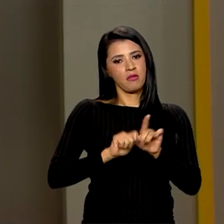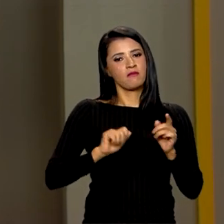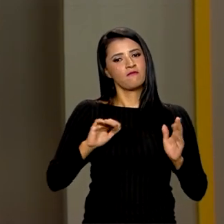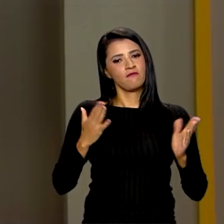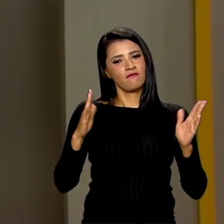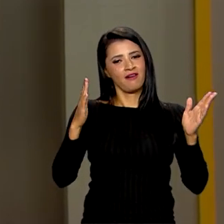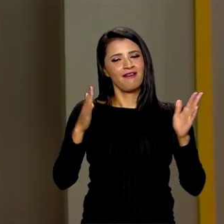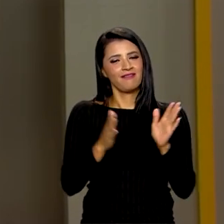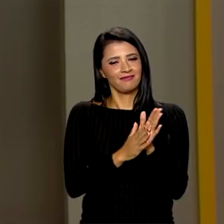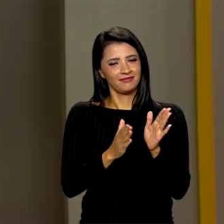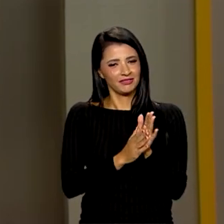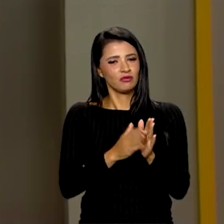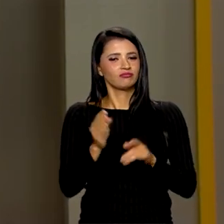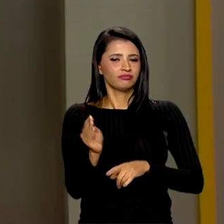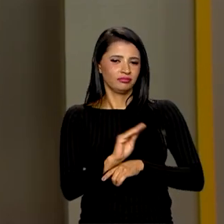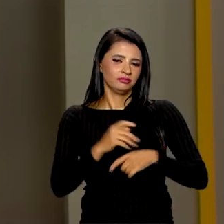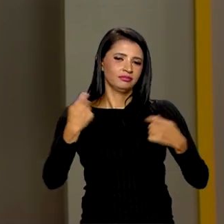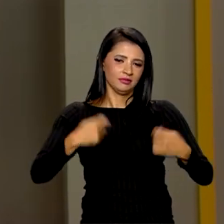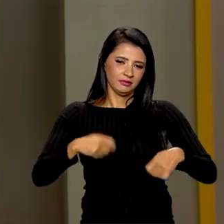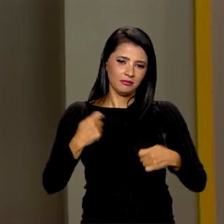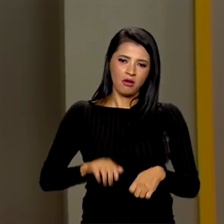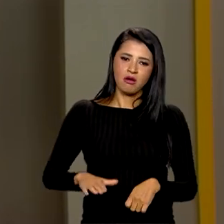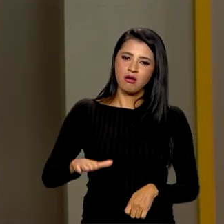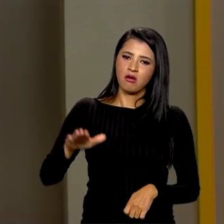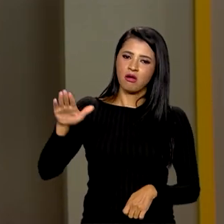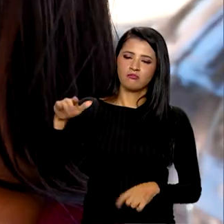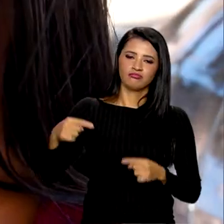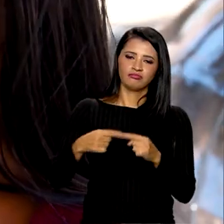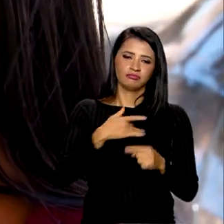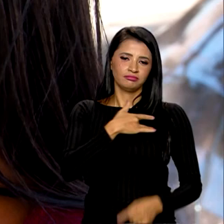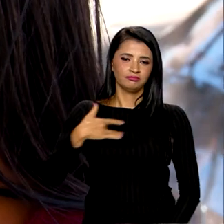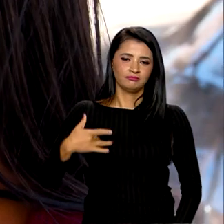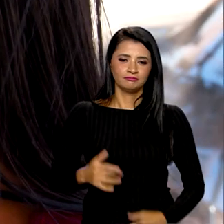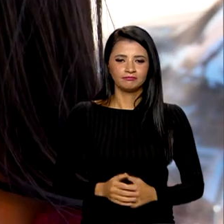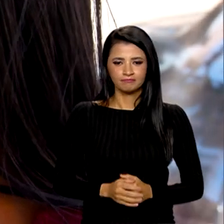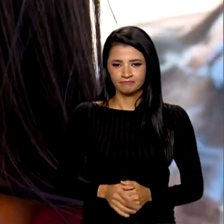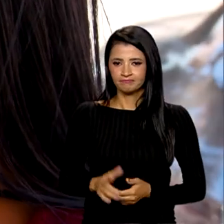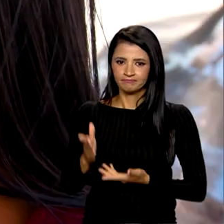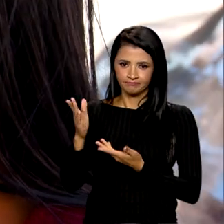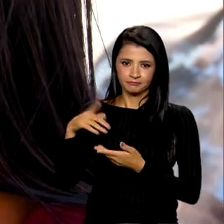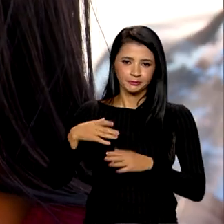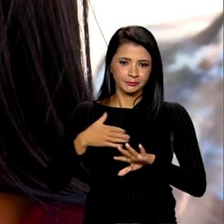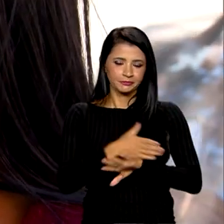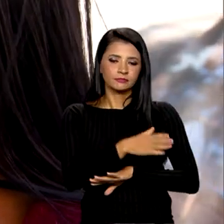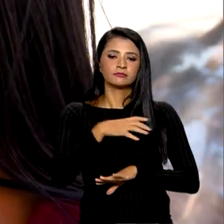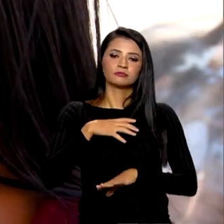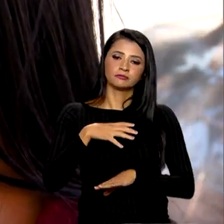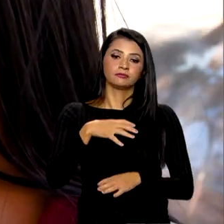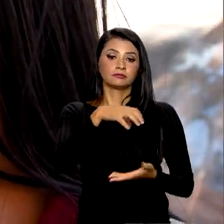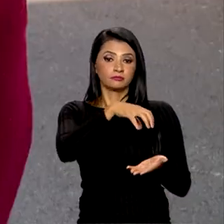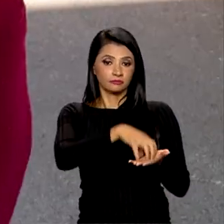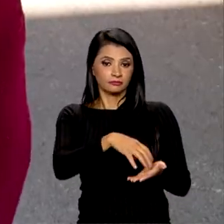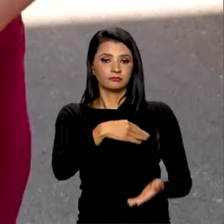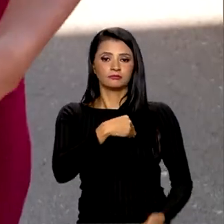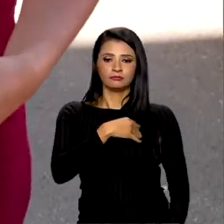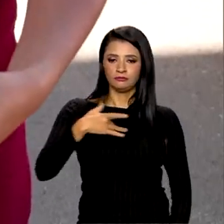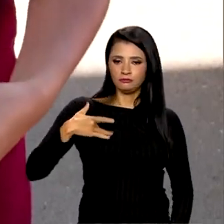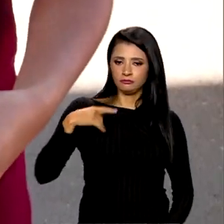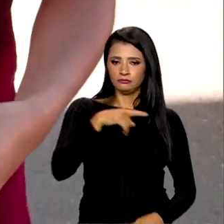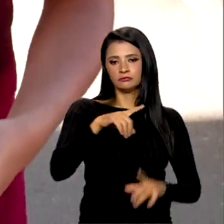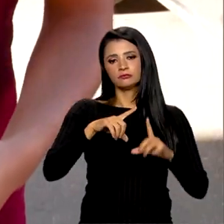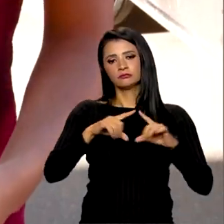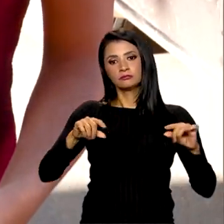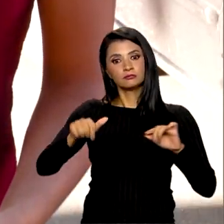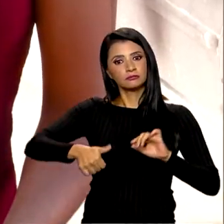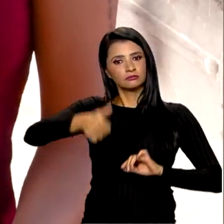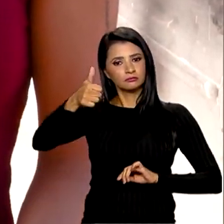dos cuidados necessários a um crescimento saudável e isso foi a esta unidade básica de saúde em Brasília para a